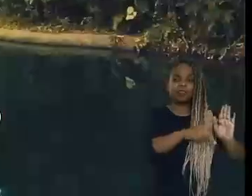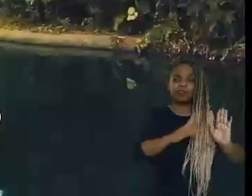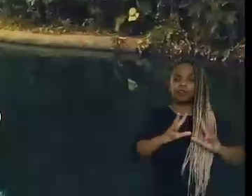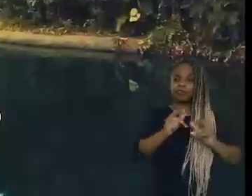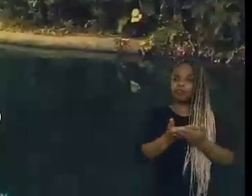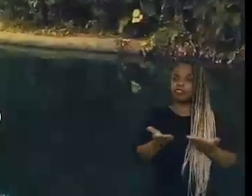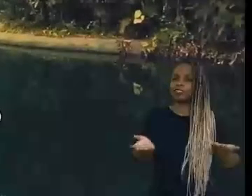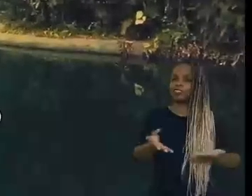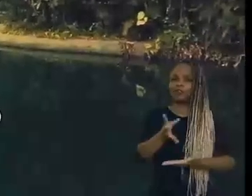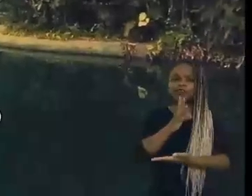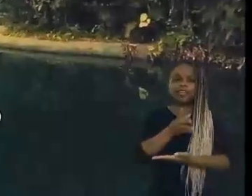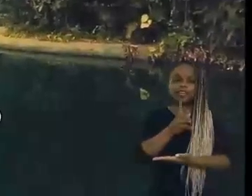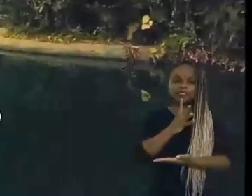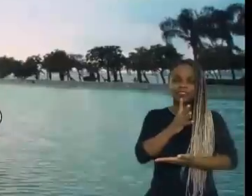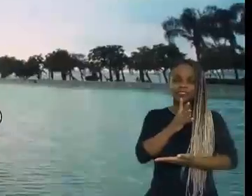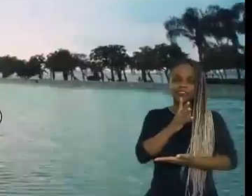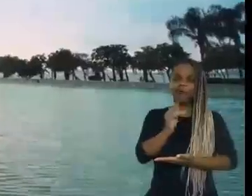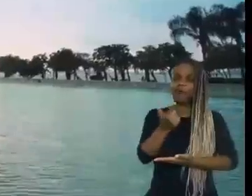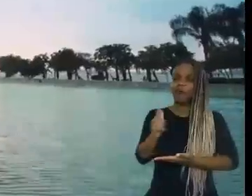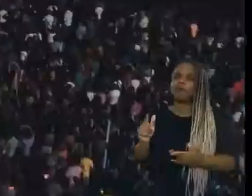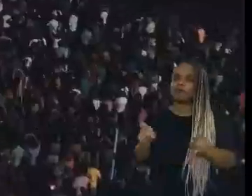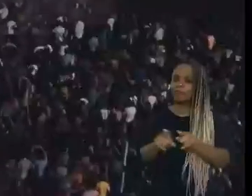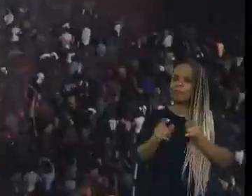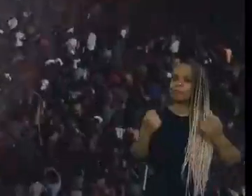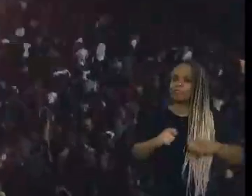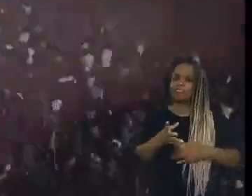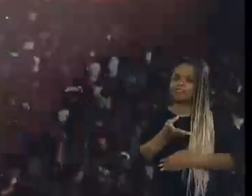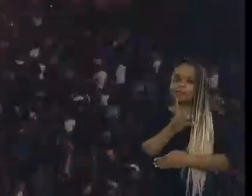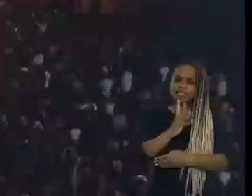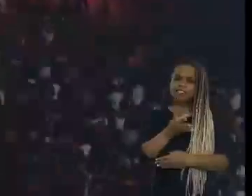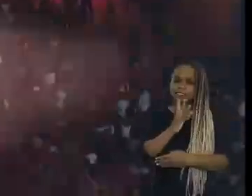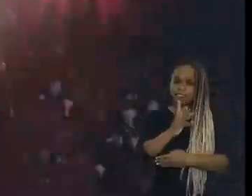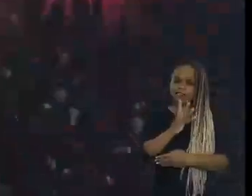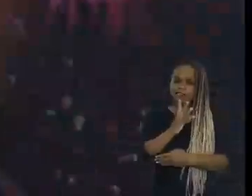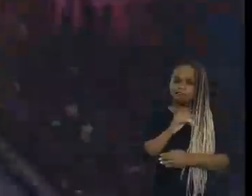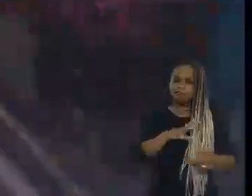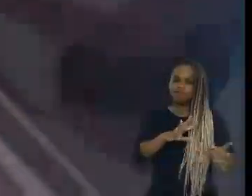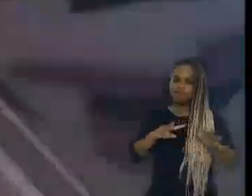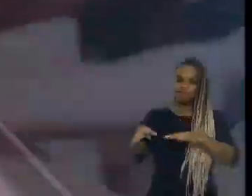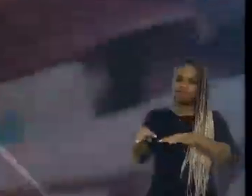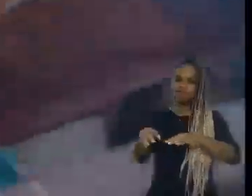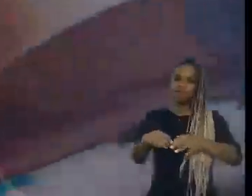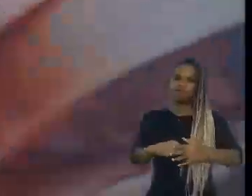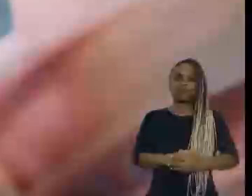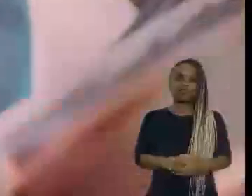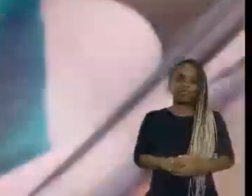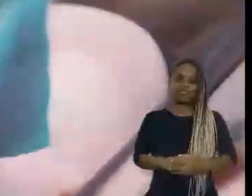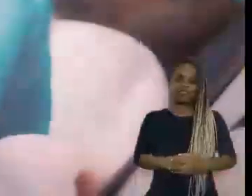Dos projetos que todo mundo conhece, aos que todo mundo precisa conhecer,